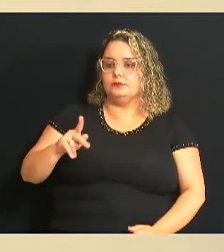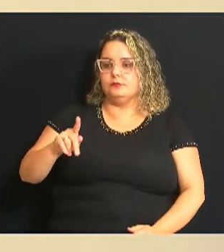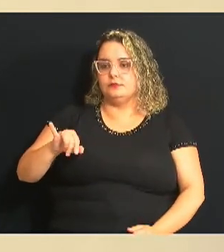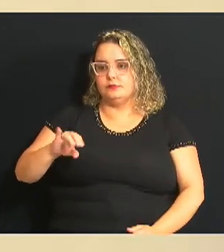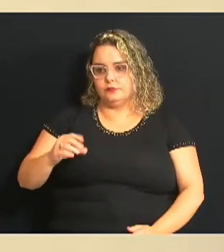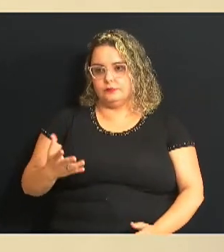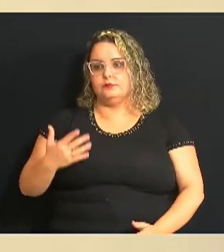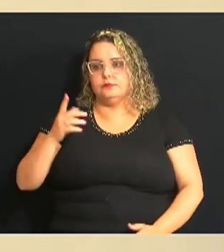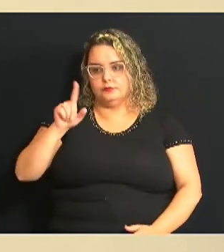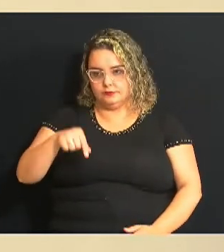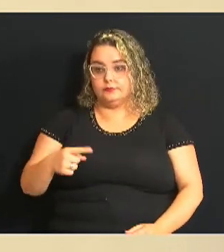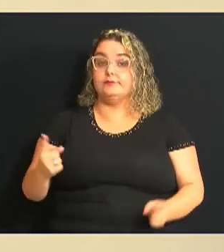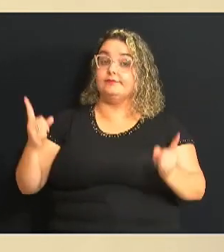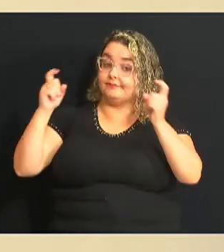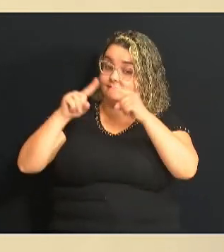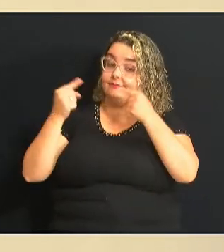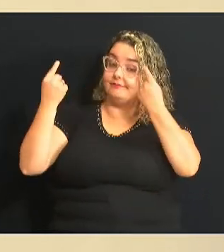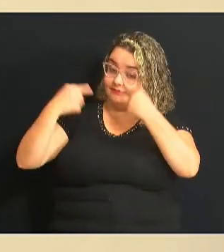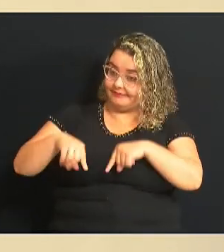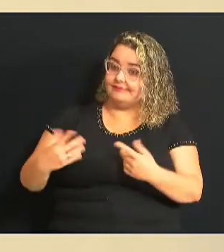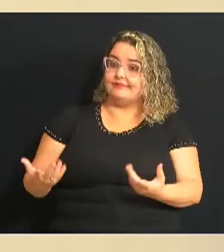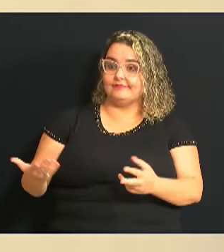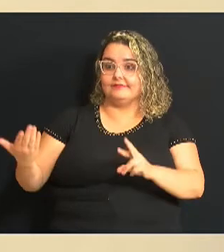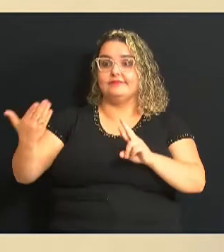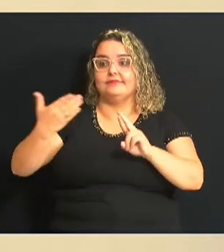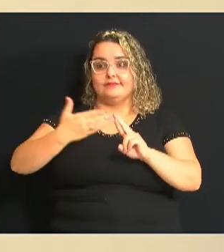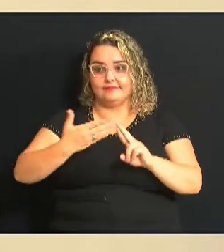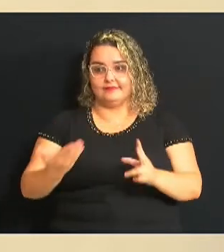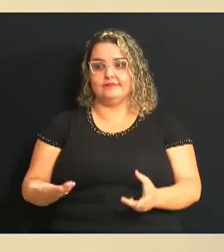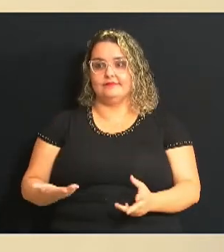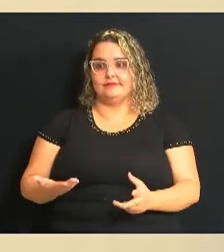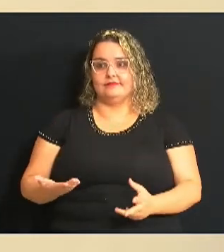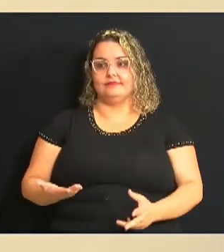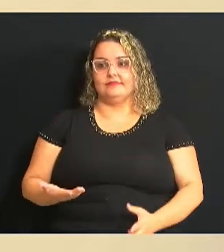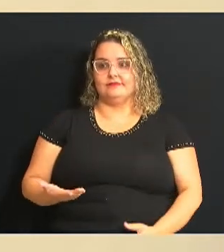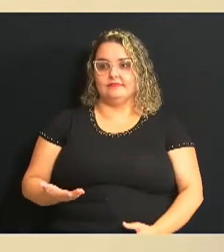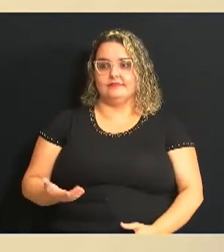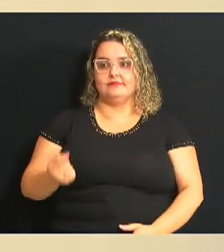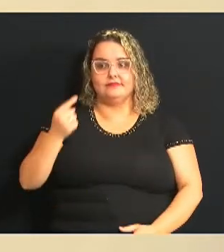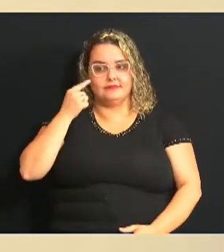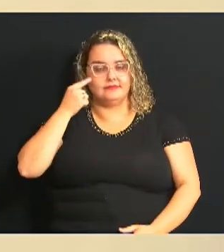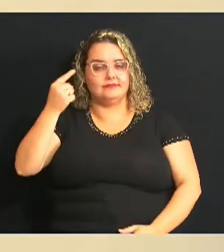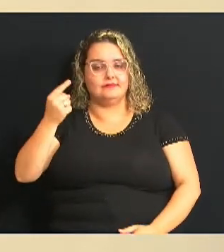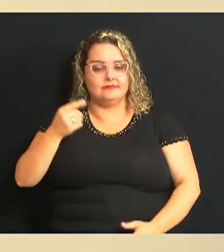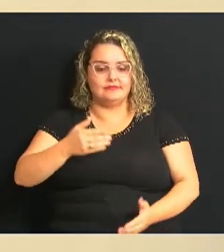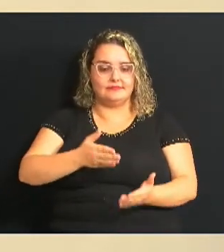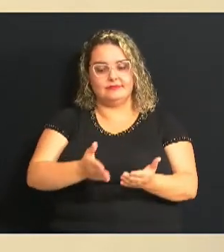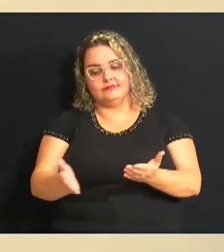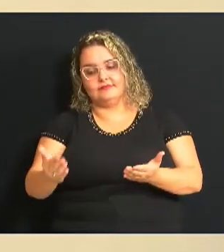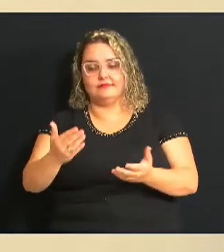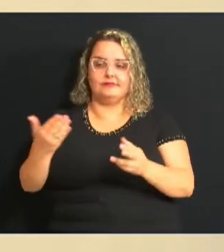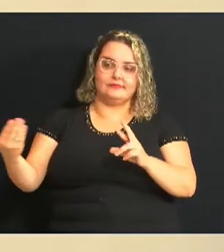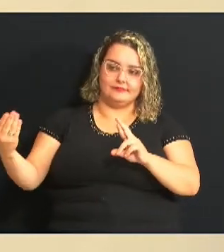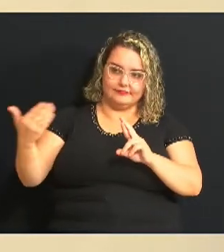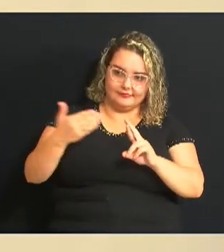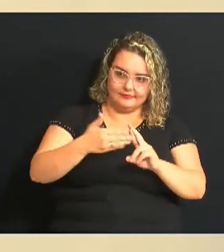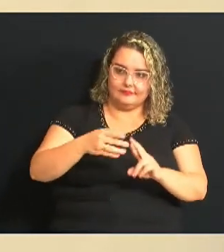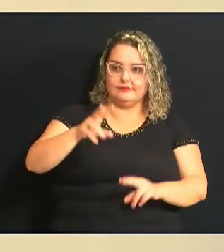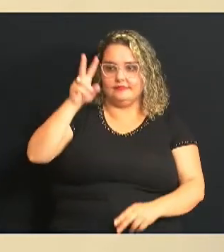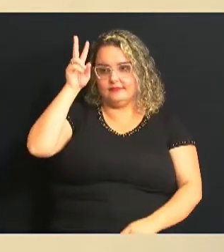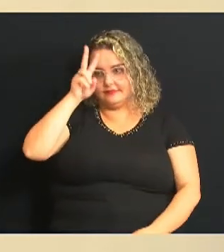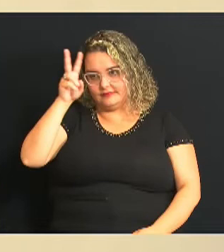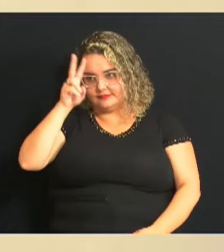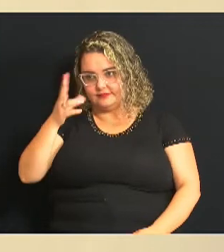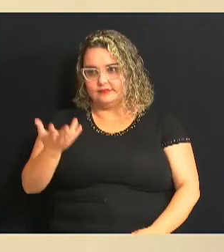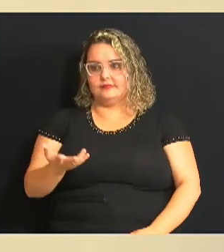um desafio ser uma referência. Toda hora que a gente pensa em se desviar dessa referência, nós lembramos